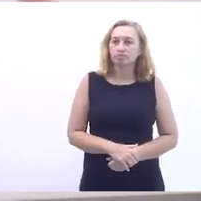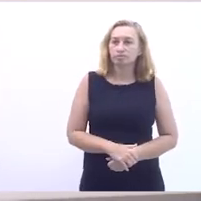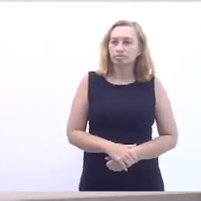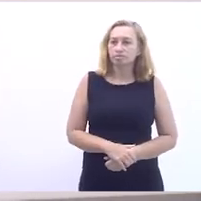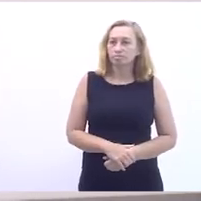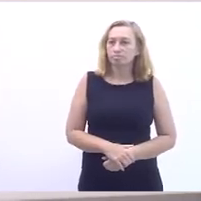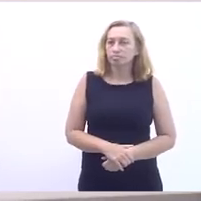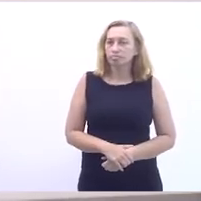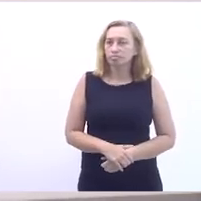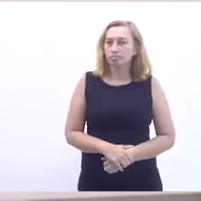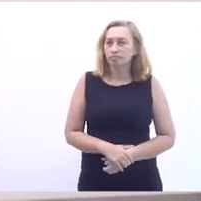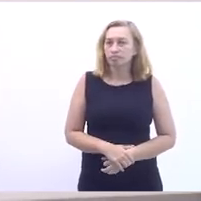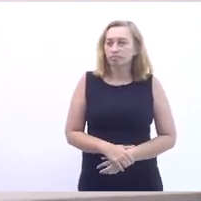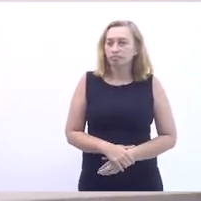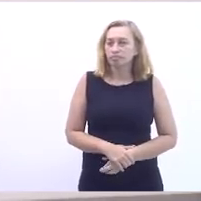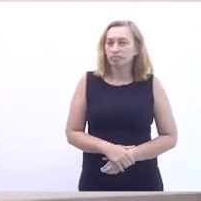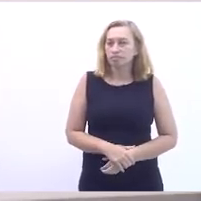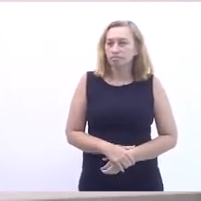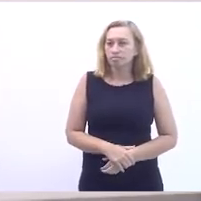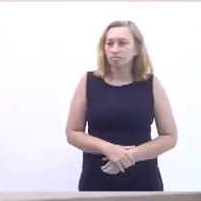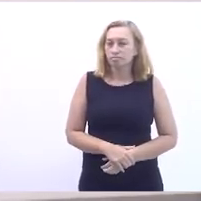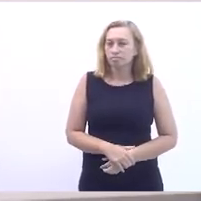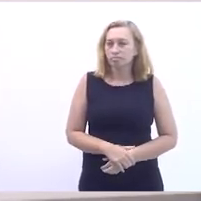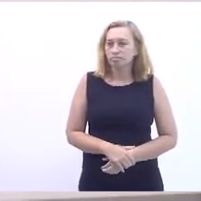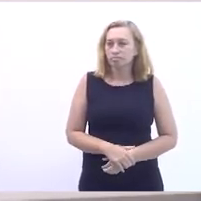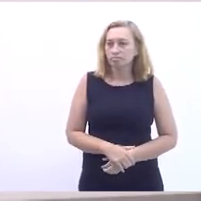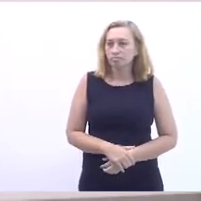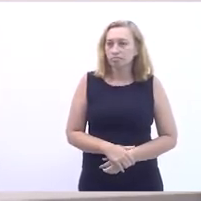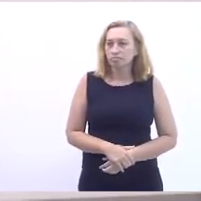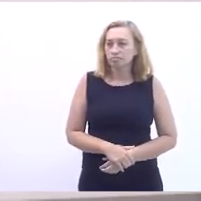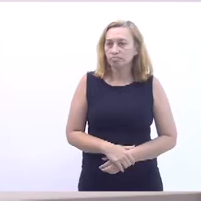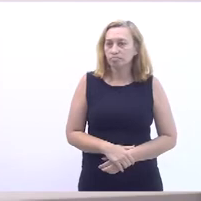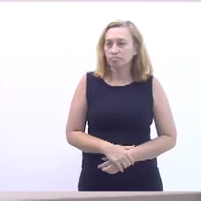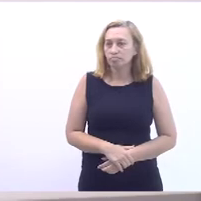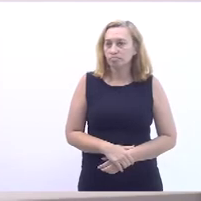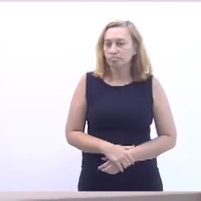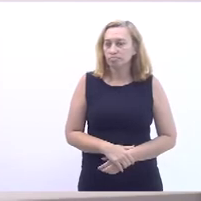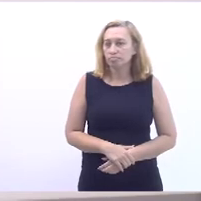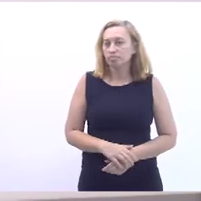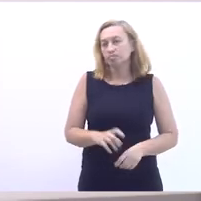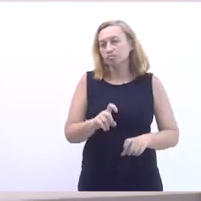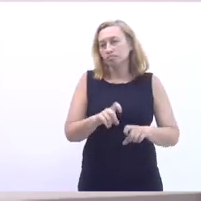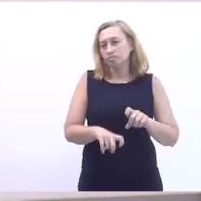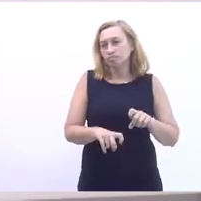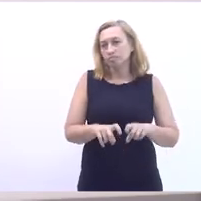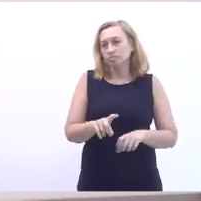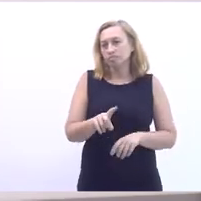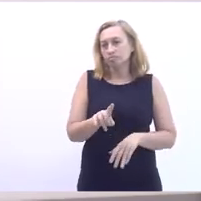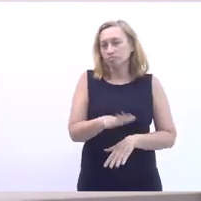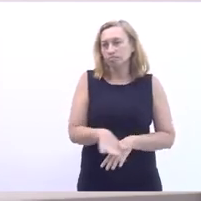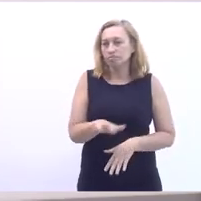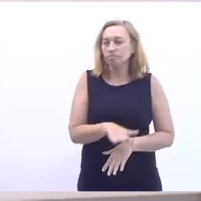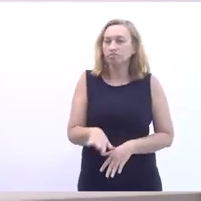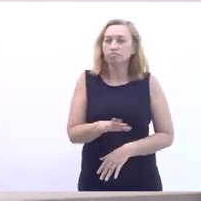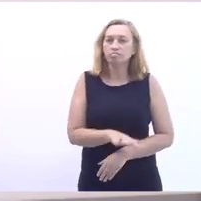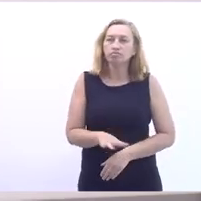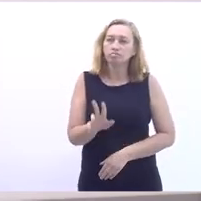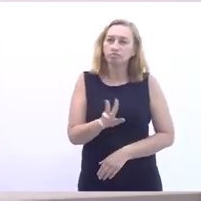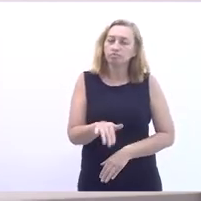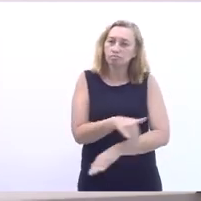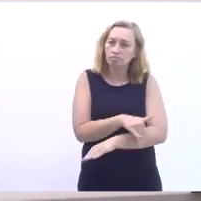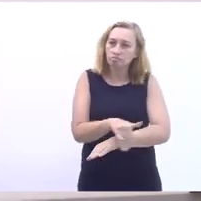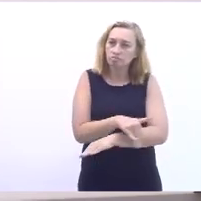questões que dentro da comunidade Inclusive a as explorações sexuais e exploração sexual e